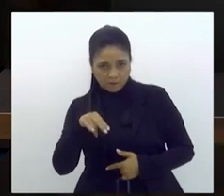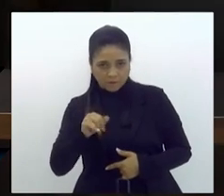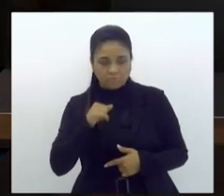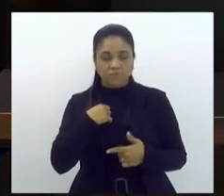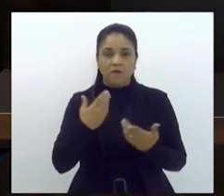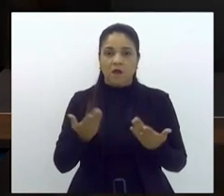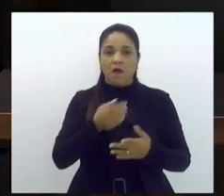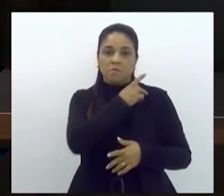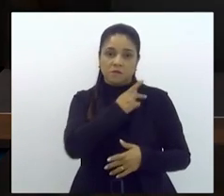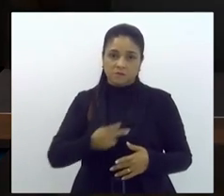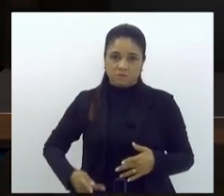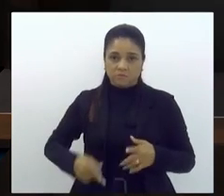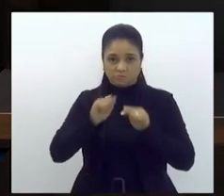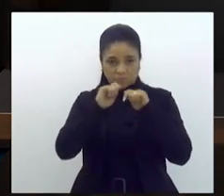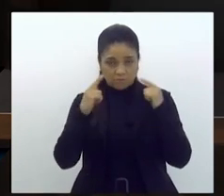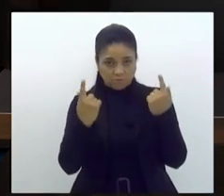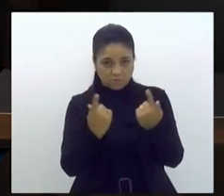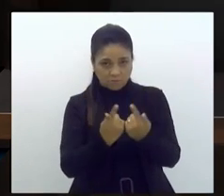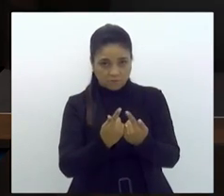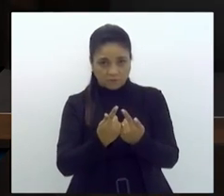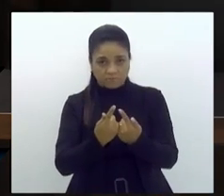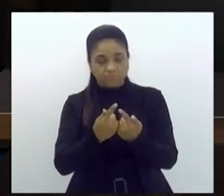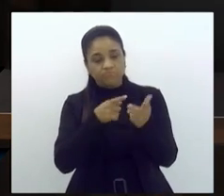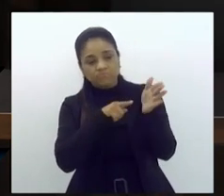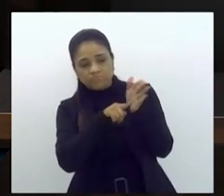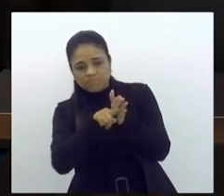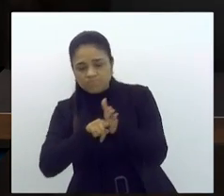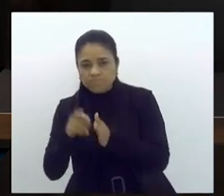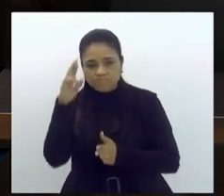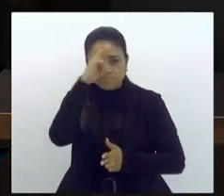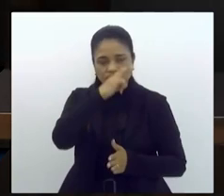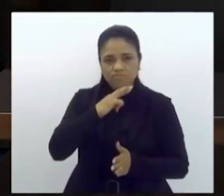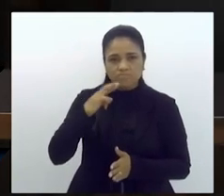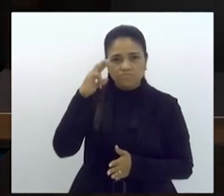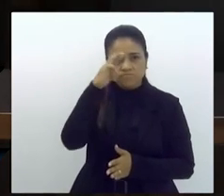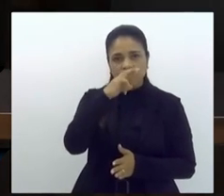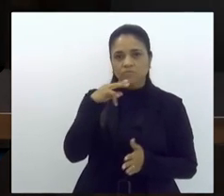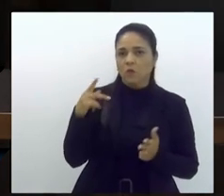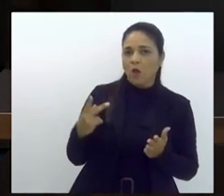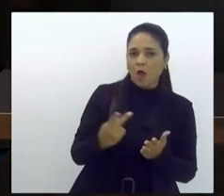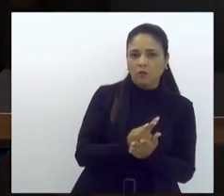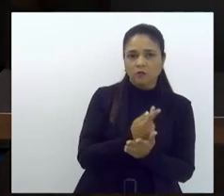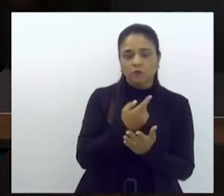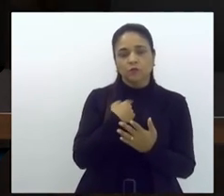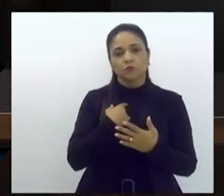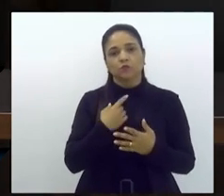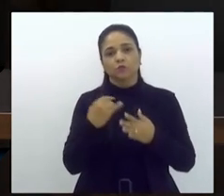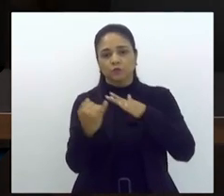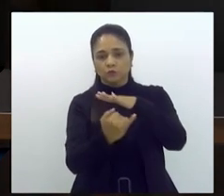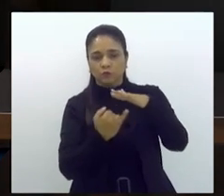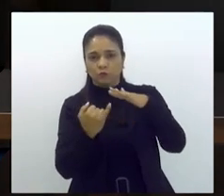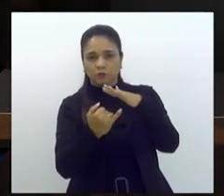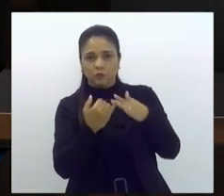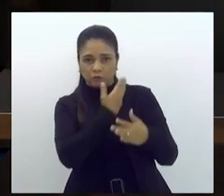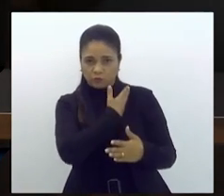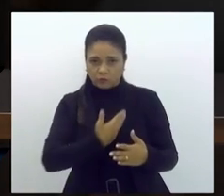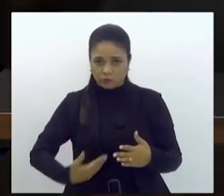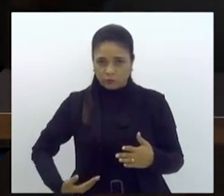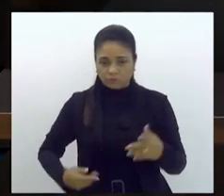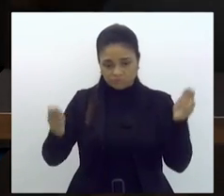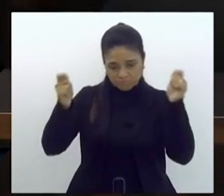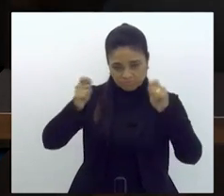Fluminense prestará atenção a investigação dos fatos esperando dos órgãos públicos constitucionalmente